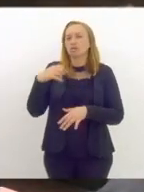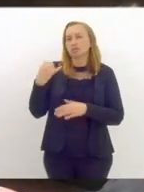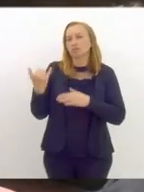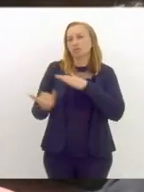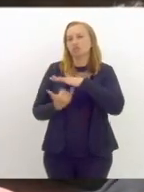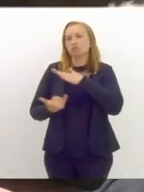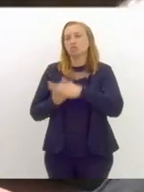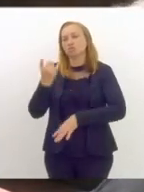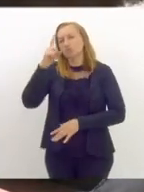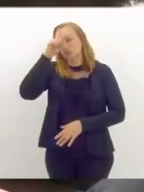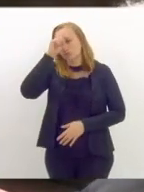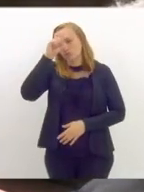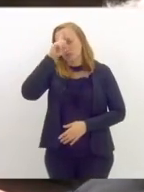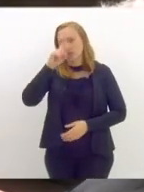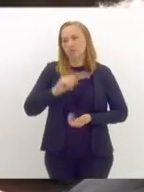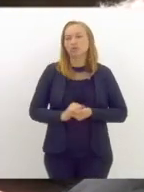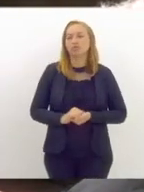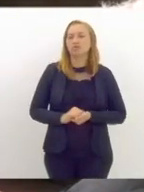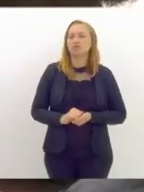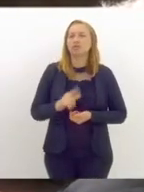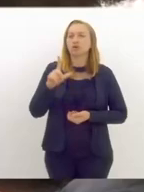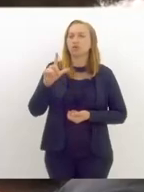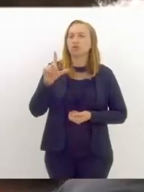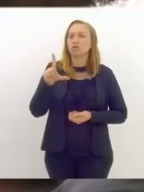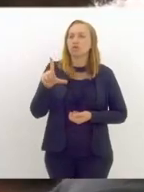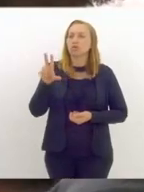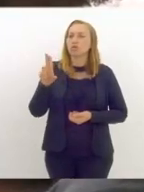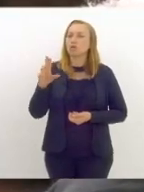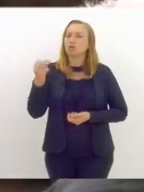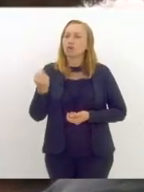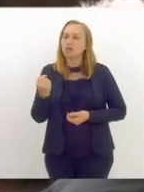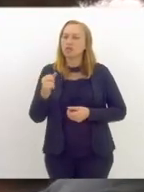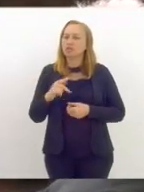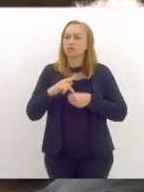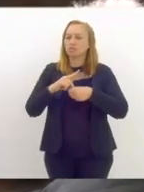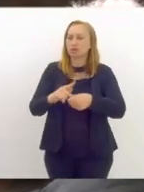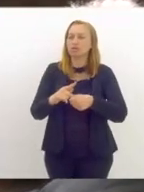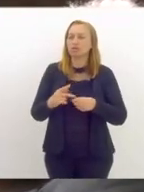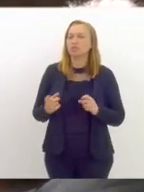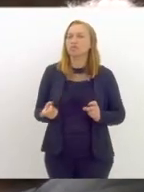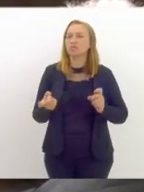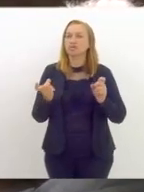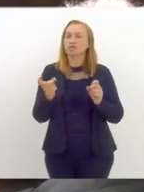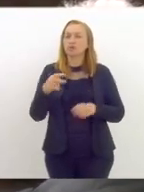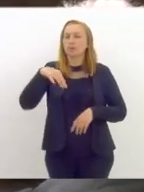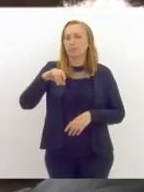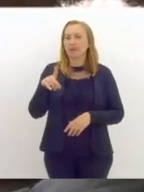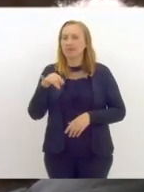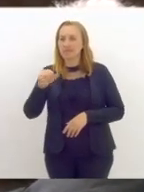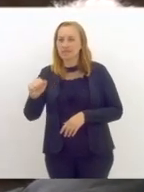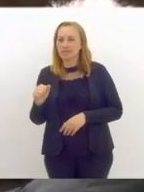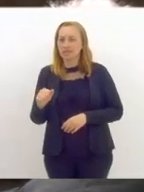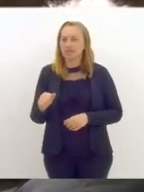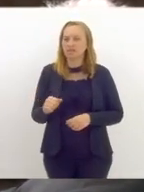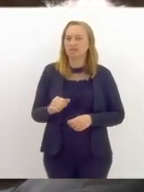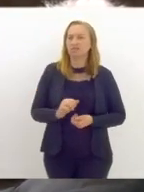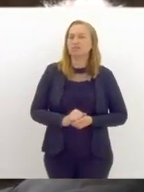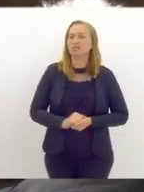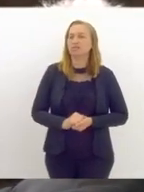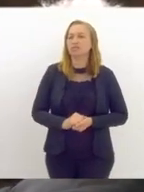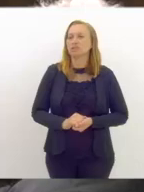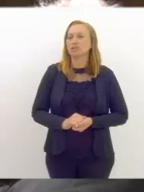Cruff, Lucas, procurador-chefe do Conselho de Medicina, Caio Lacher, diretor do Hospital da Zilda